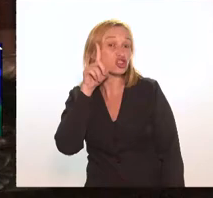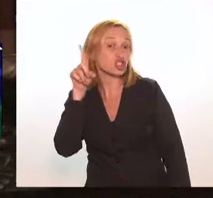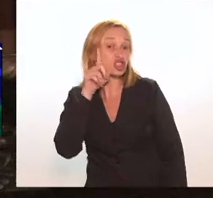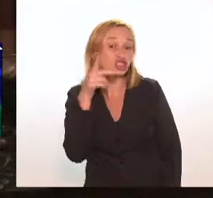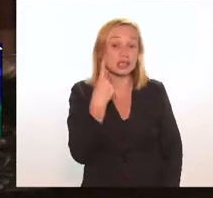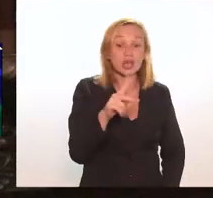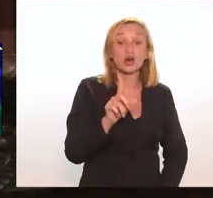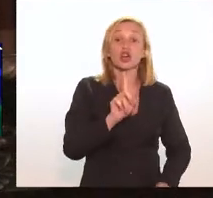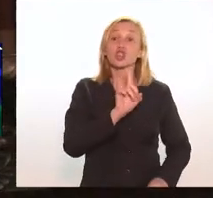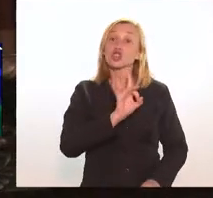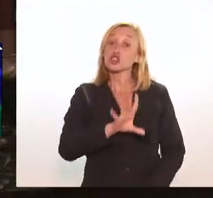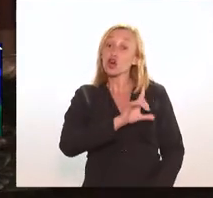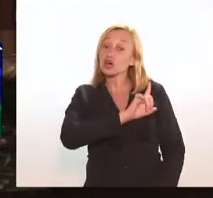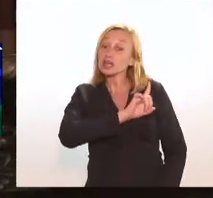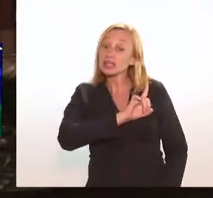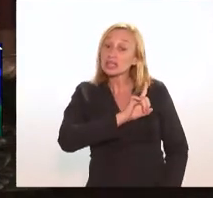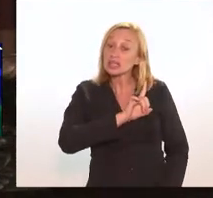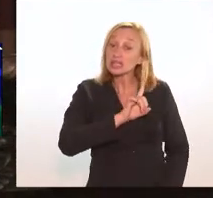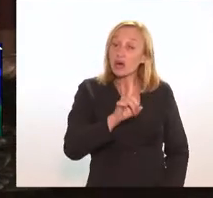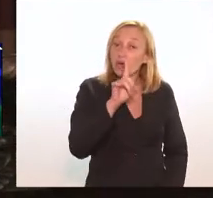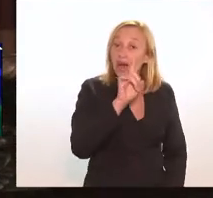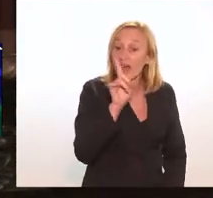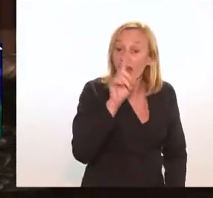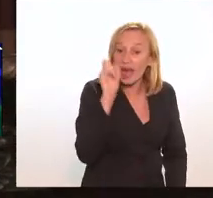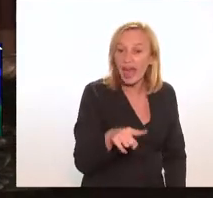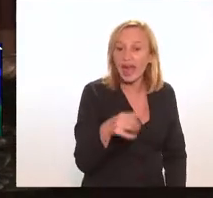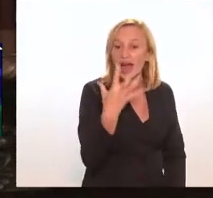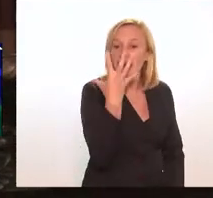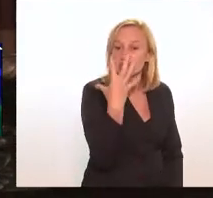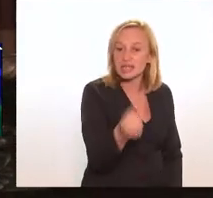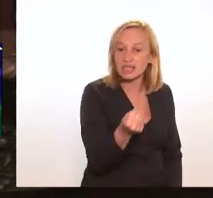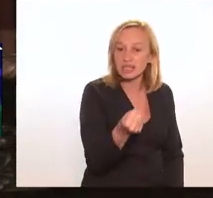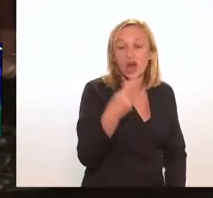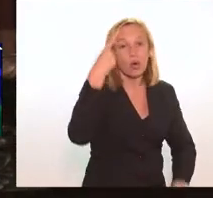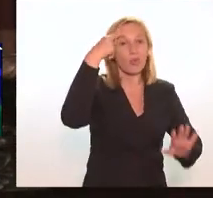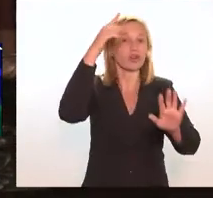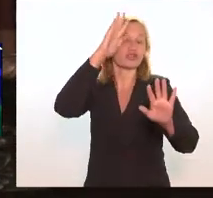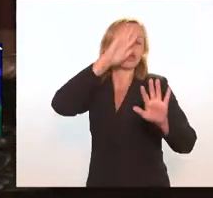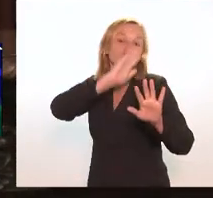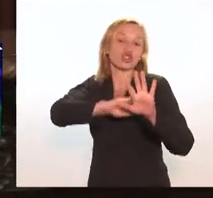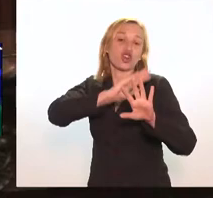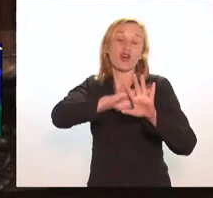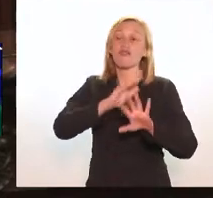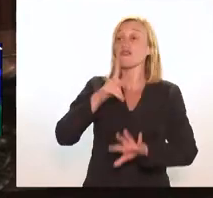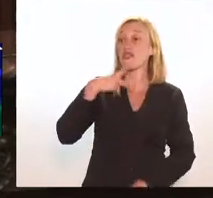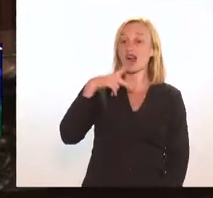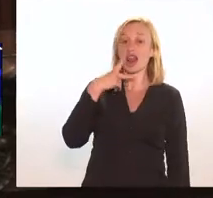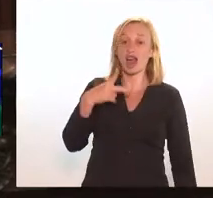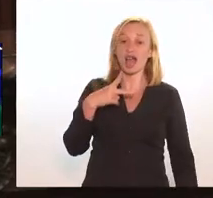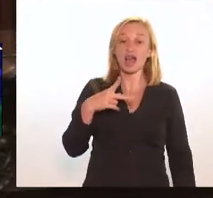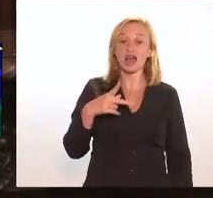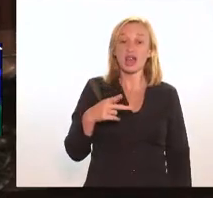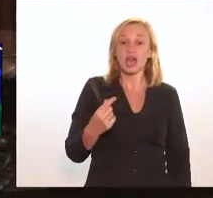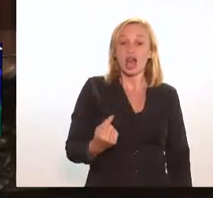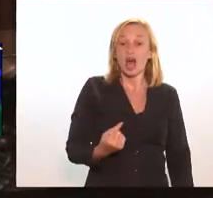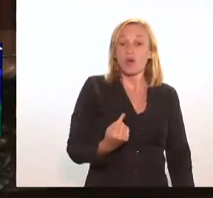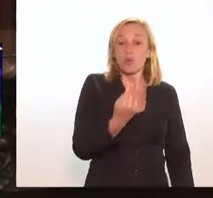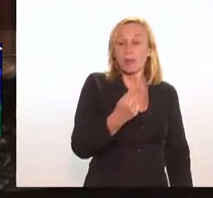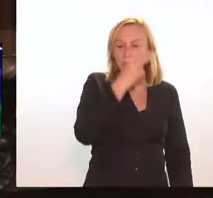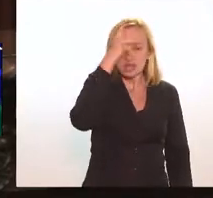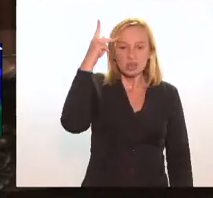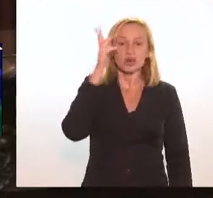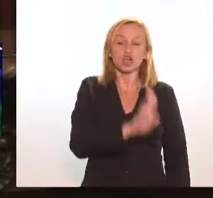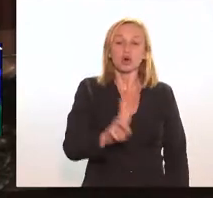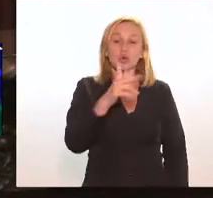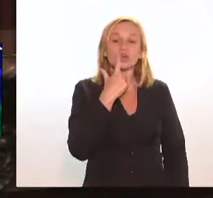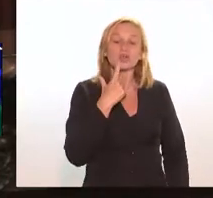Só não é concebível, por uma questão de lógica, dizer que alguém que faz uso da